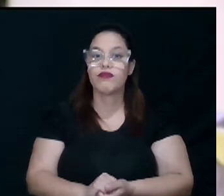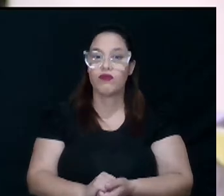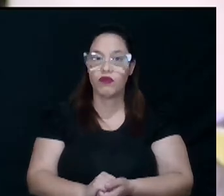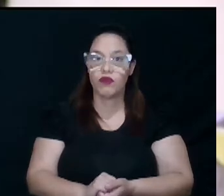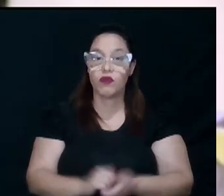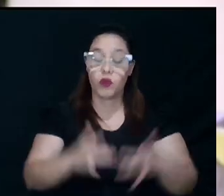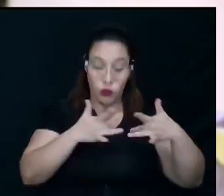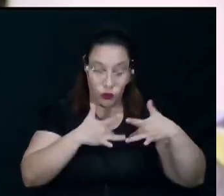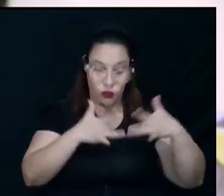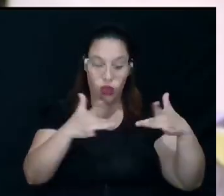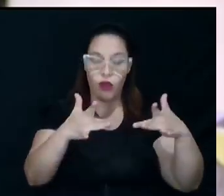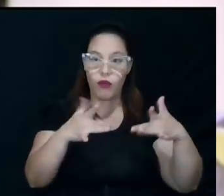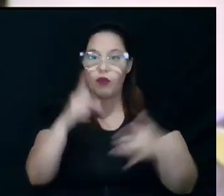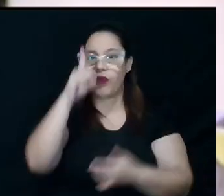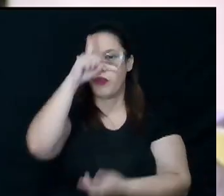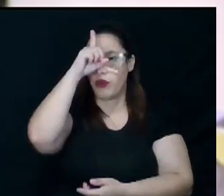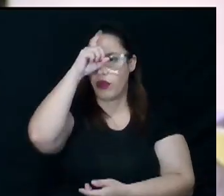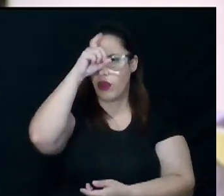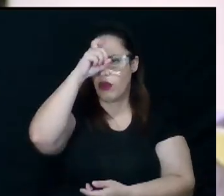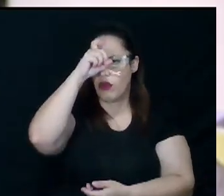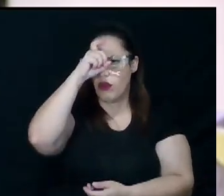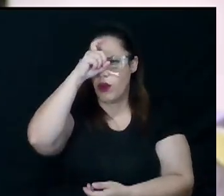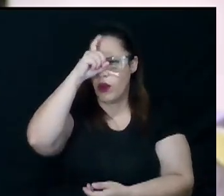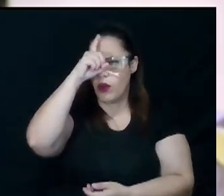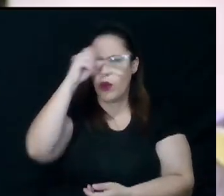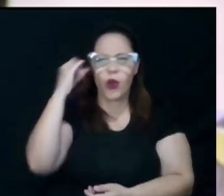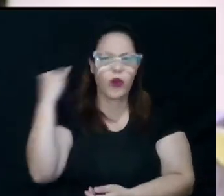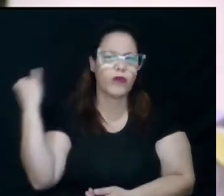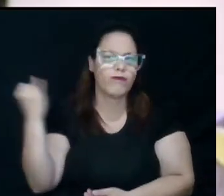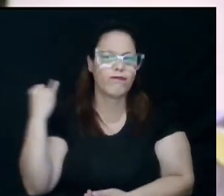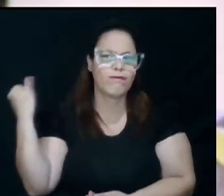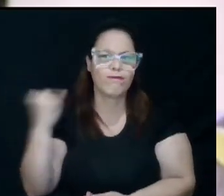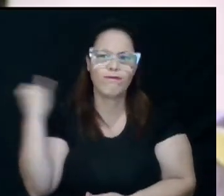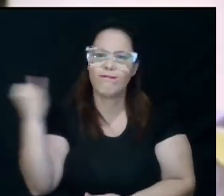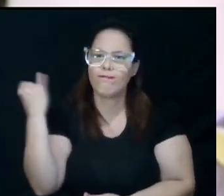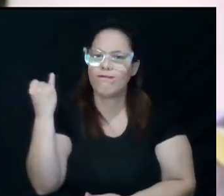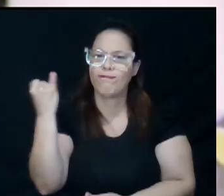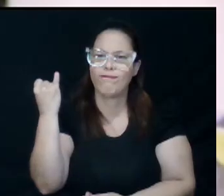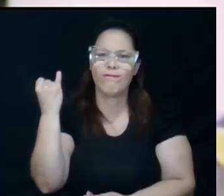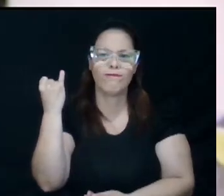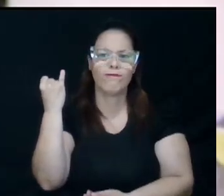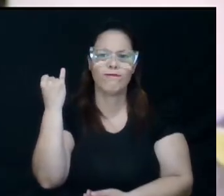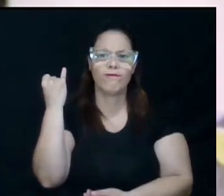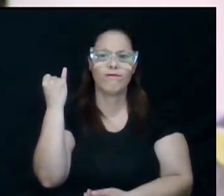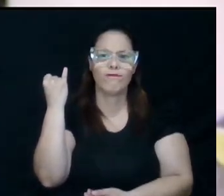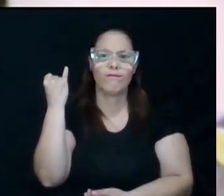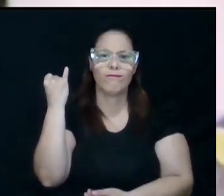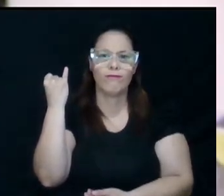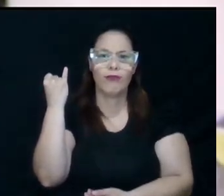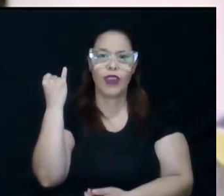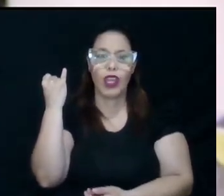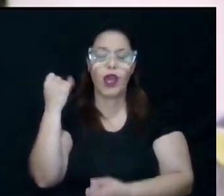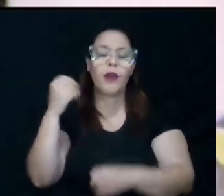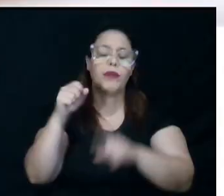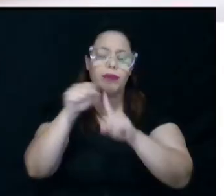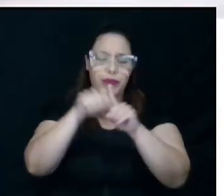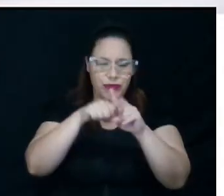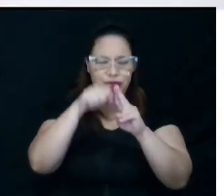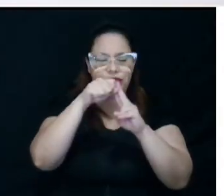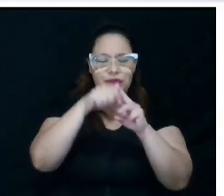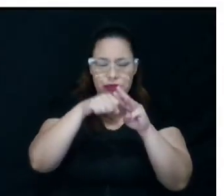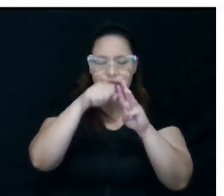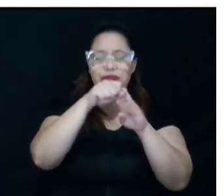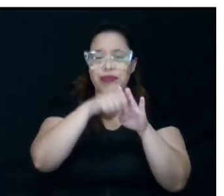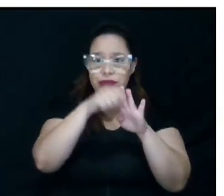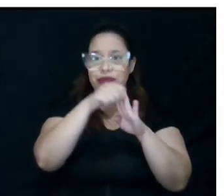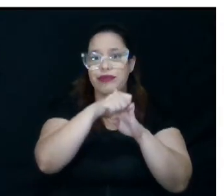hospital são de suma importância, né? Porque esses itens eles são usados mensalmente em quantidades elevadas, né? Para